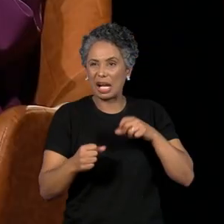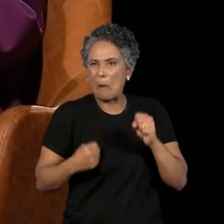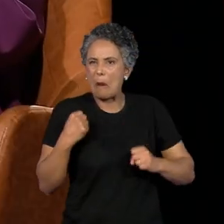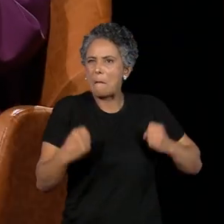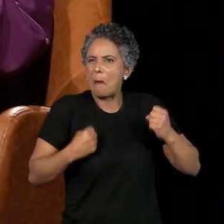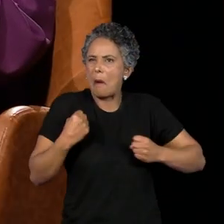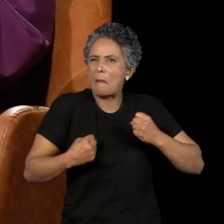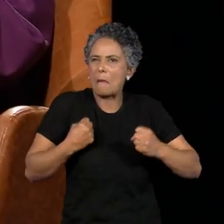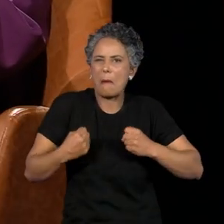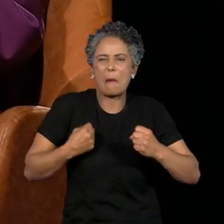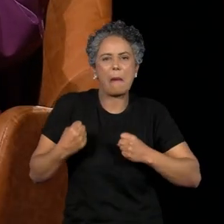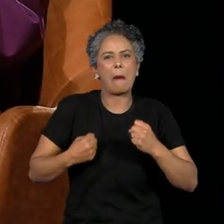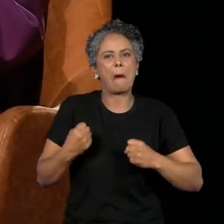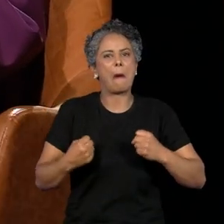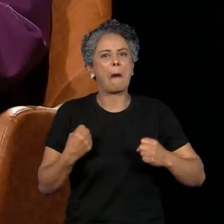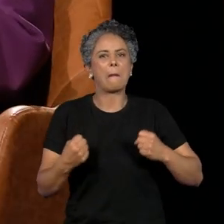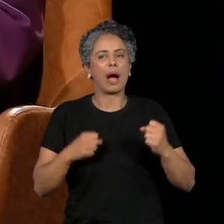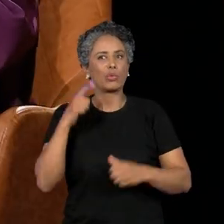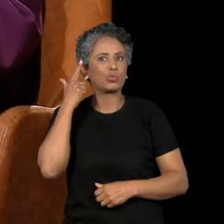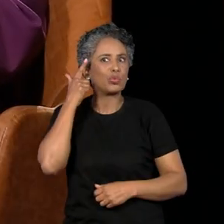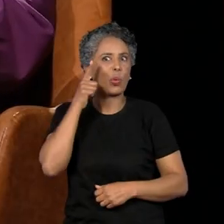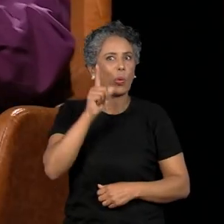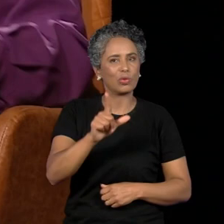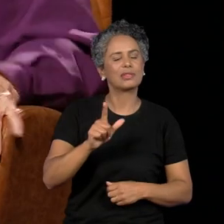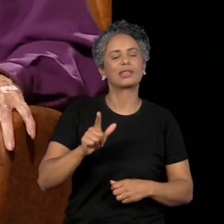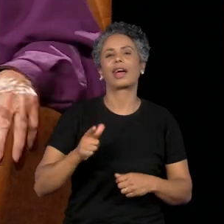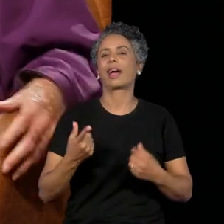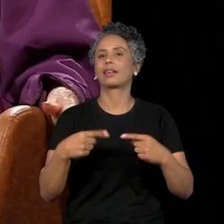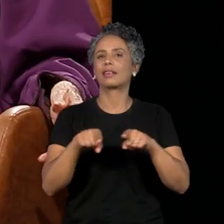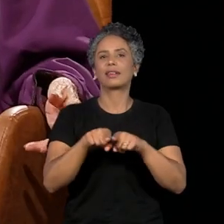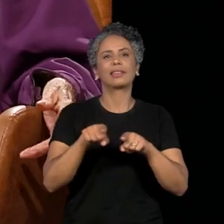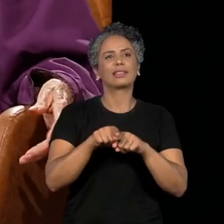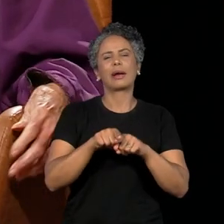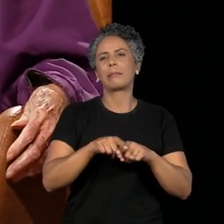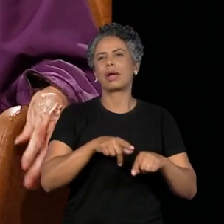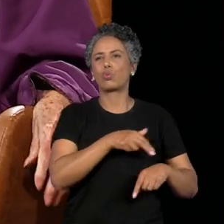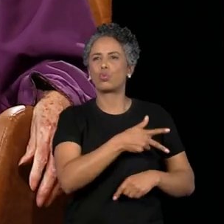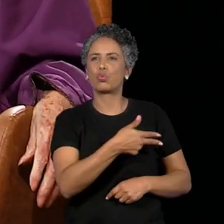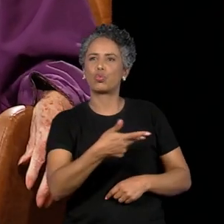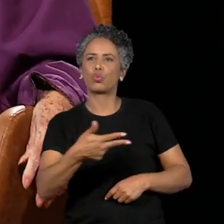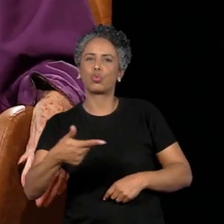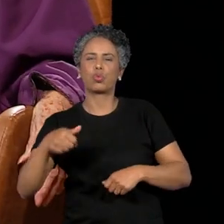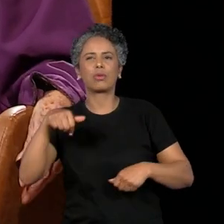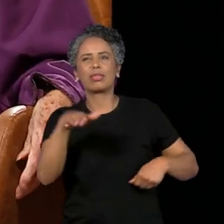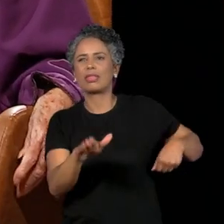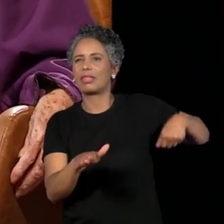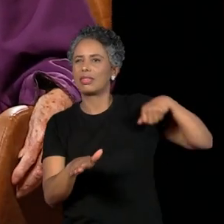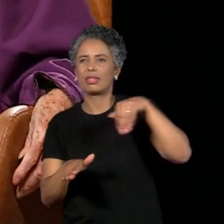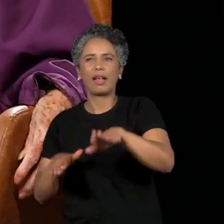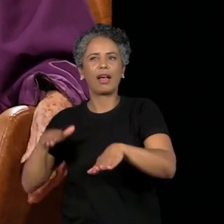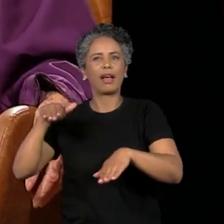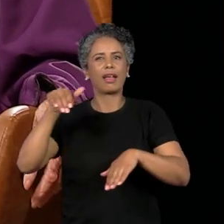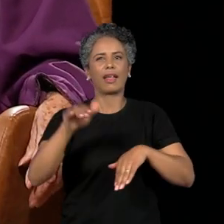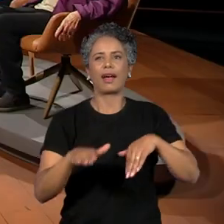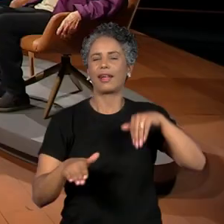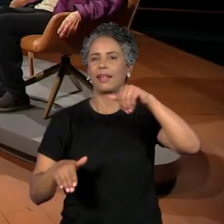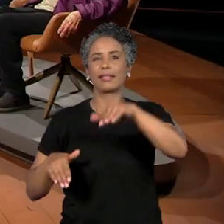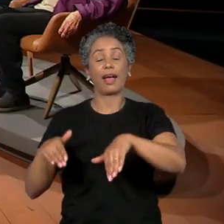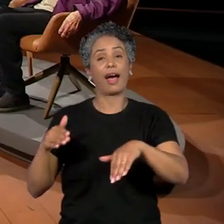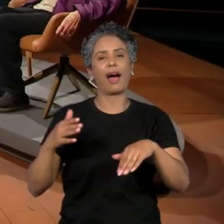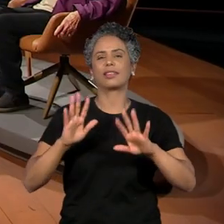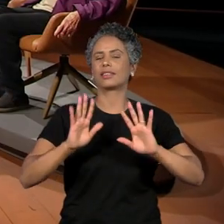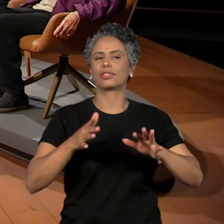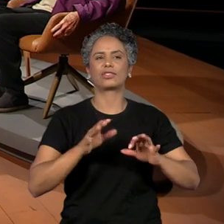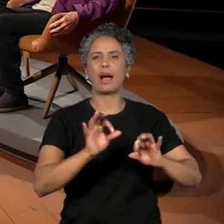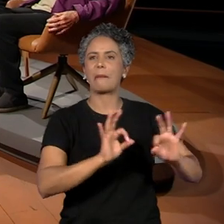com o pé virado, o pé assim, bem esticadinho, e eu ganhava muita medalha de ouro, então era tratada a pão de ló,